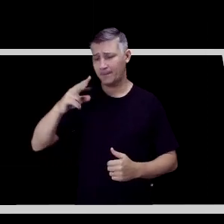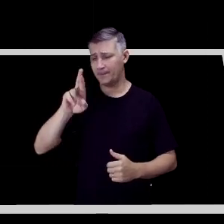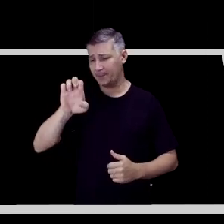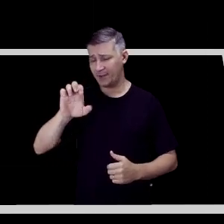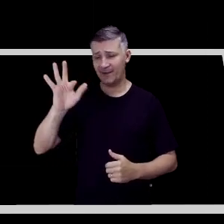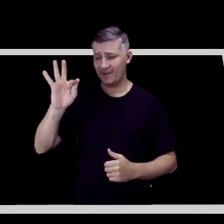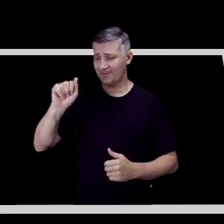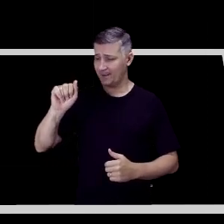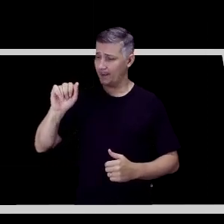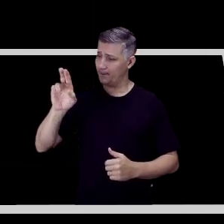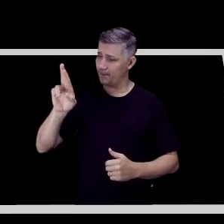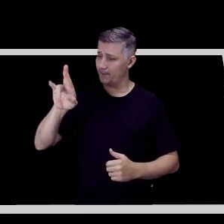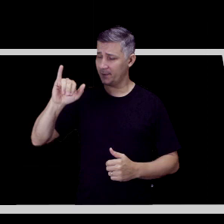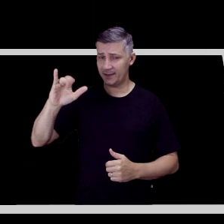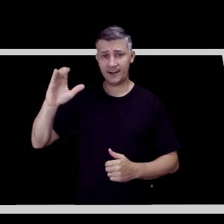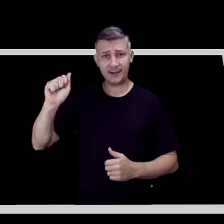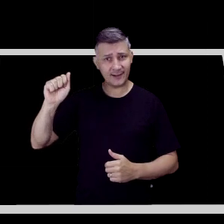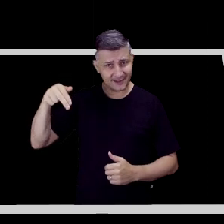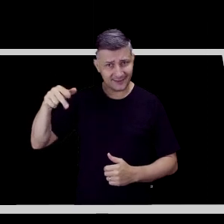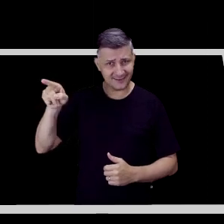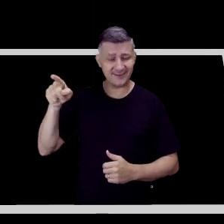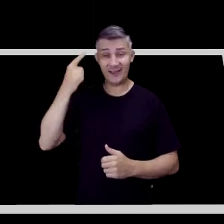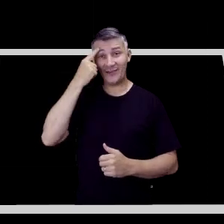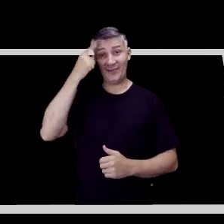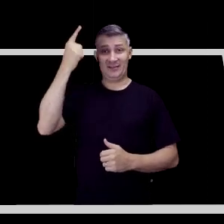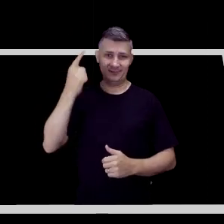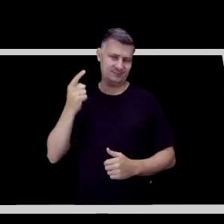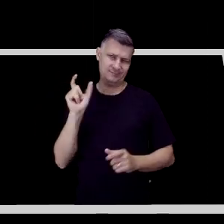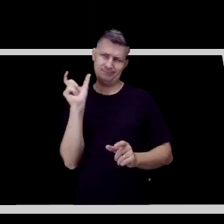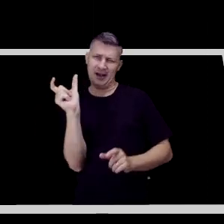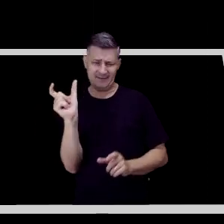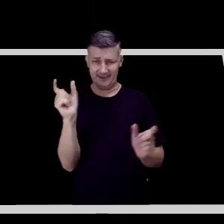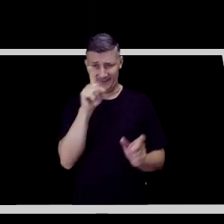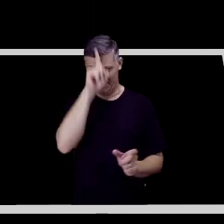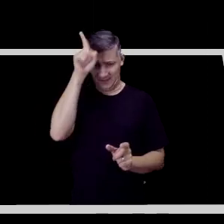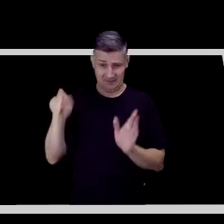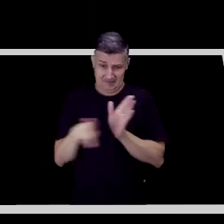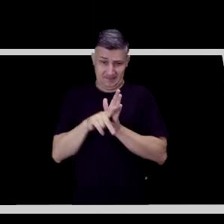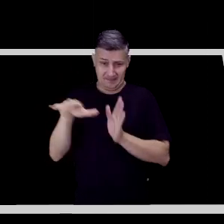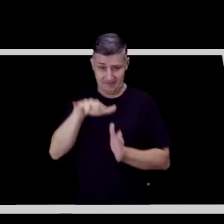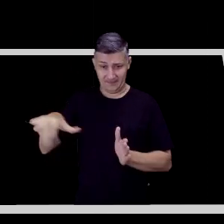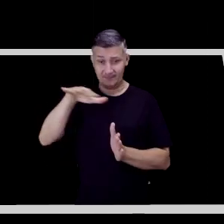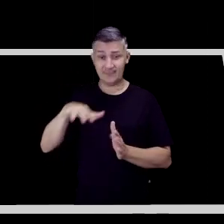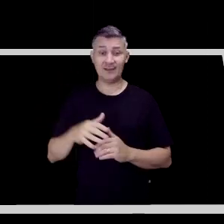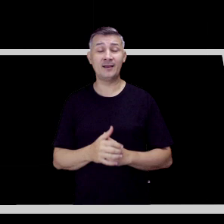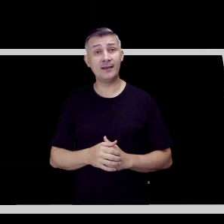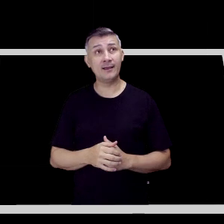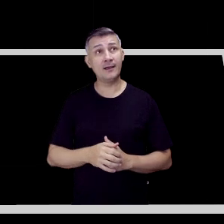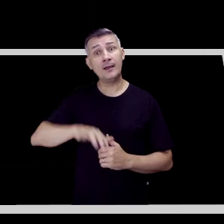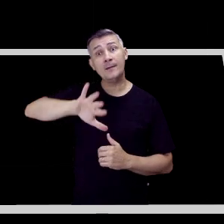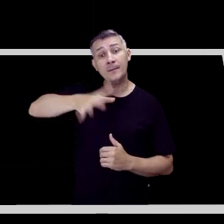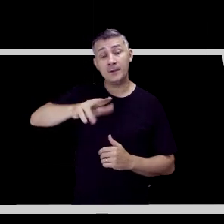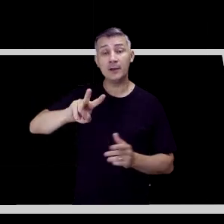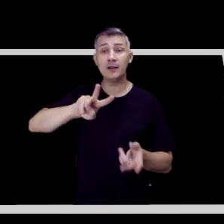espécie de neologismo, digamos assim, que nós inventamos aqui dentro, que